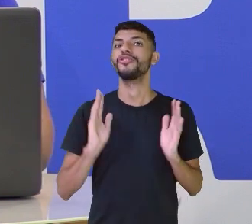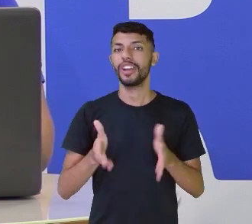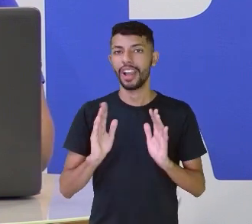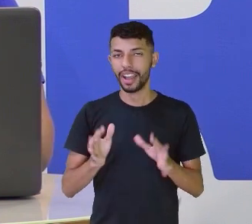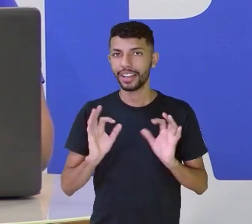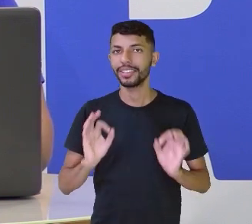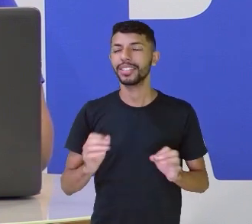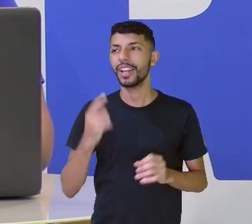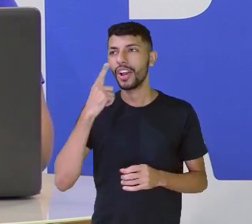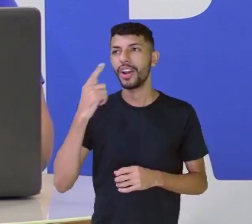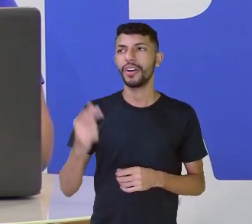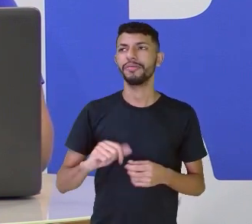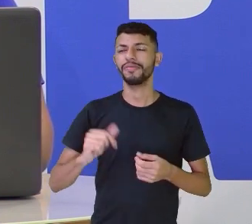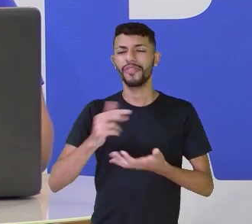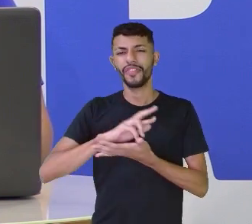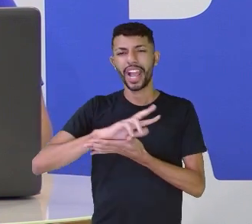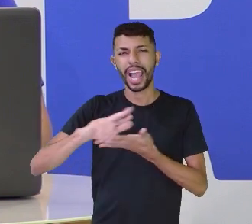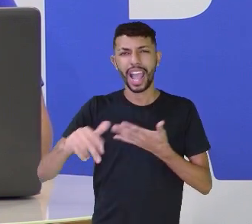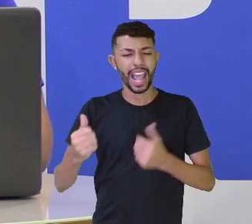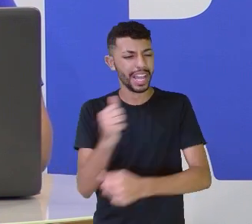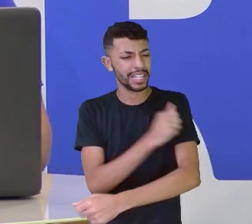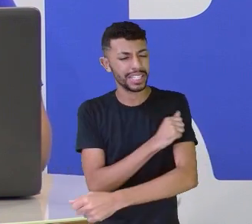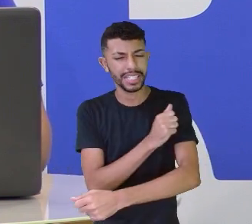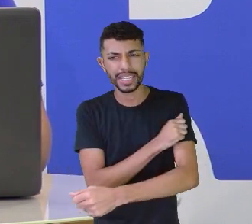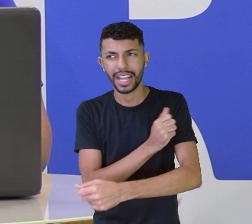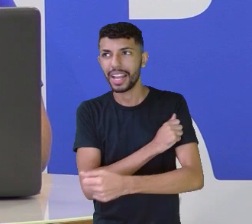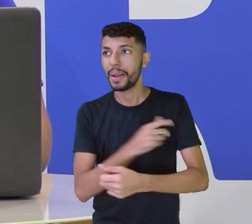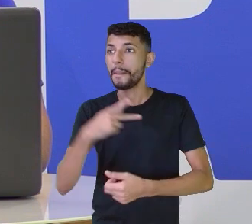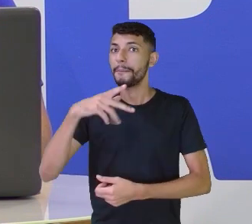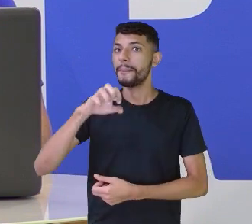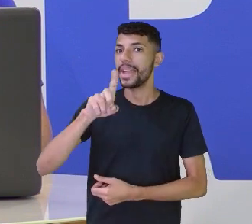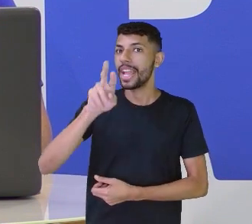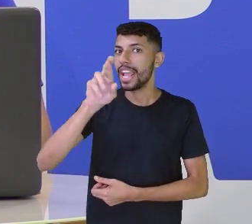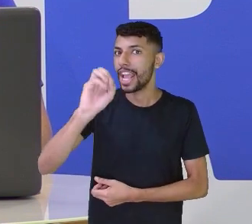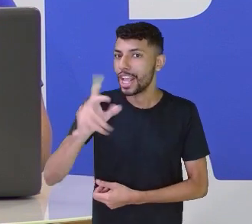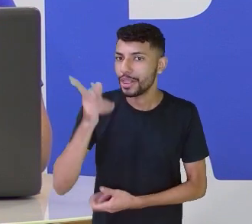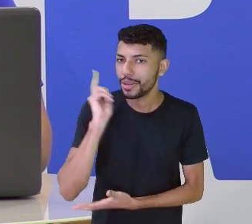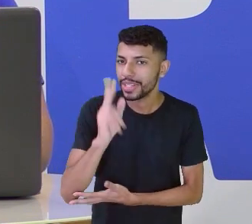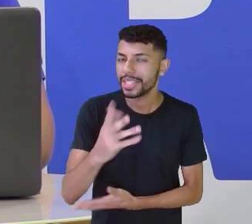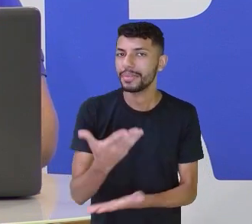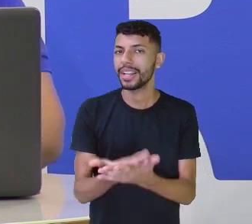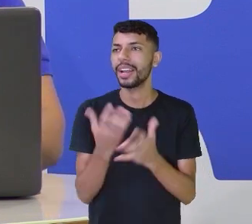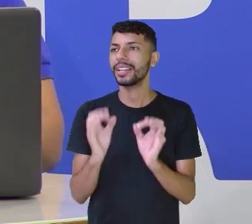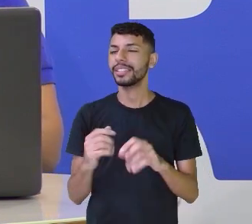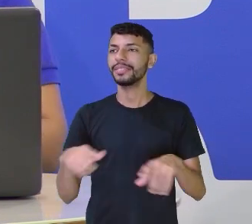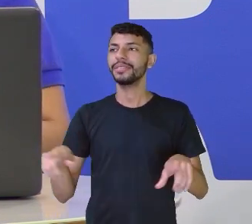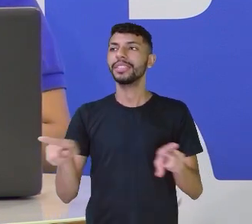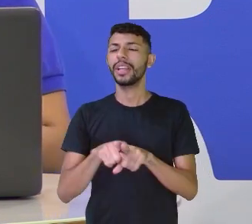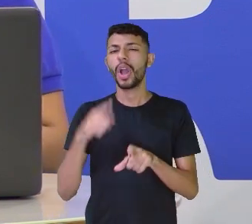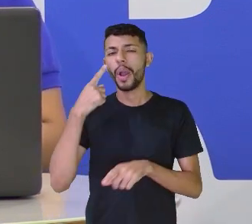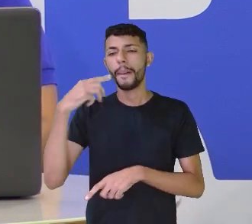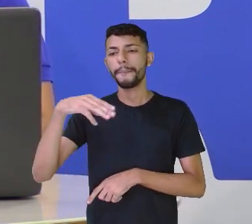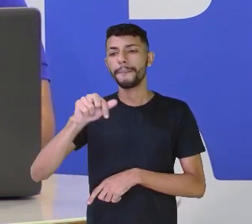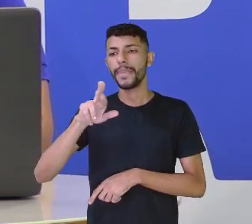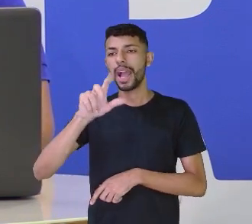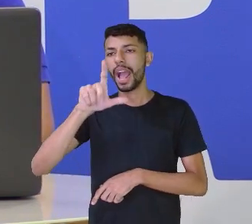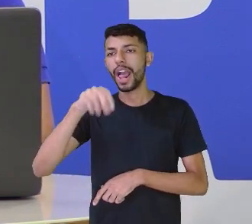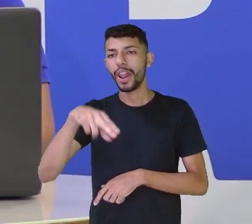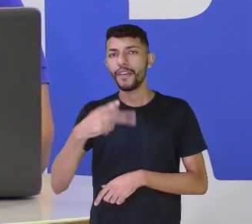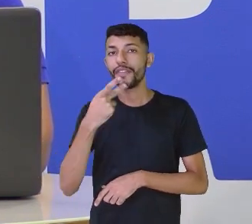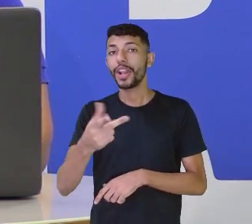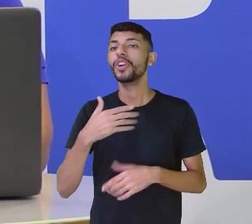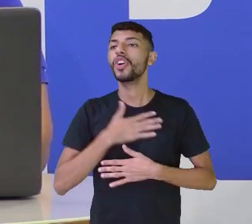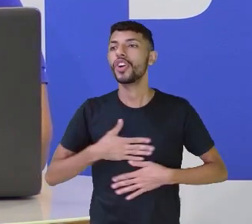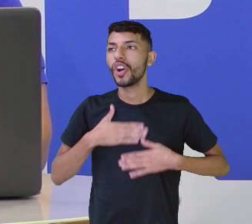aí. Jackson, Marlon, Juan, Pedro, que não pode perder a aula, Gabriel. E o Marlon colocou que gosta de ir para aula na